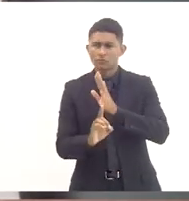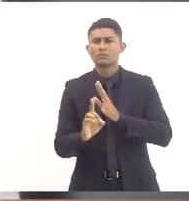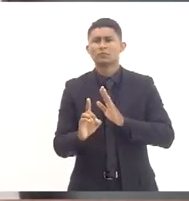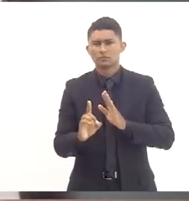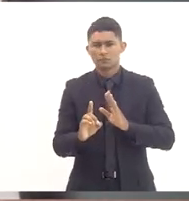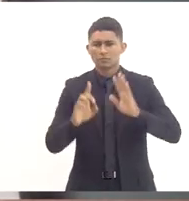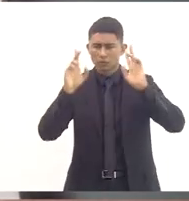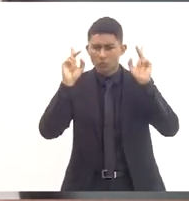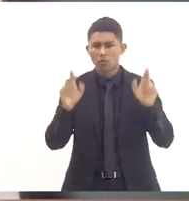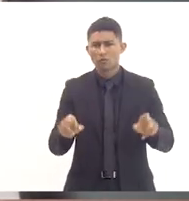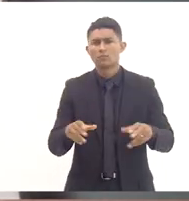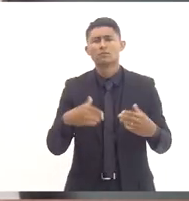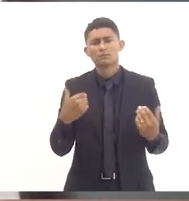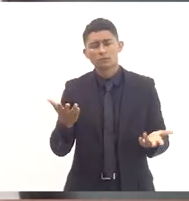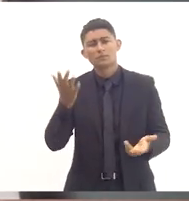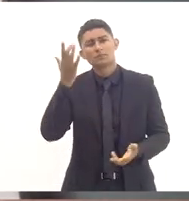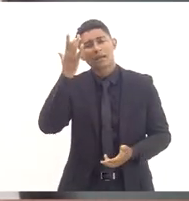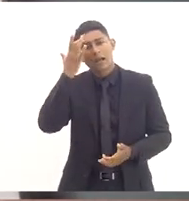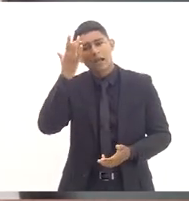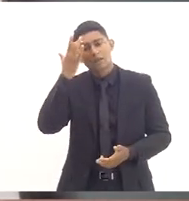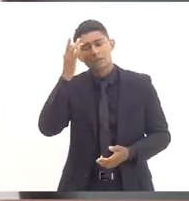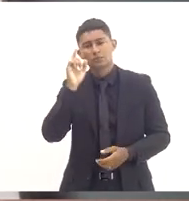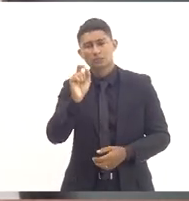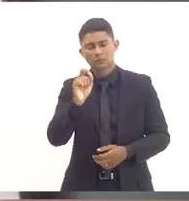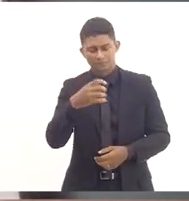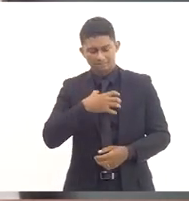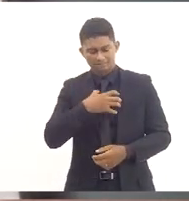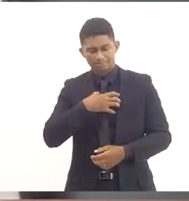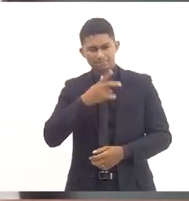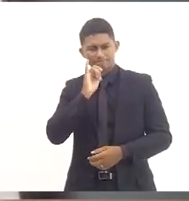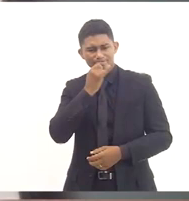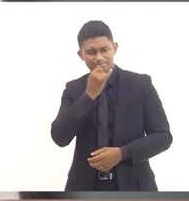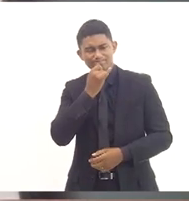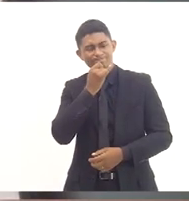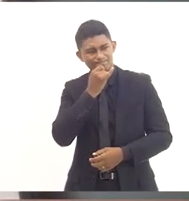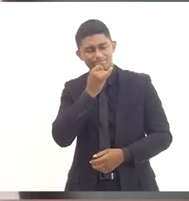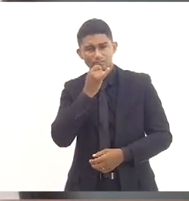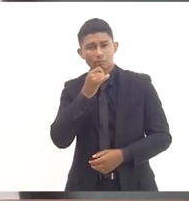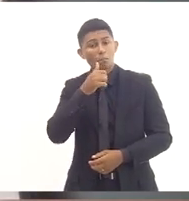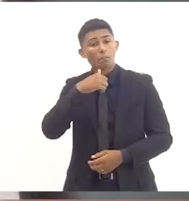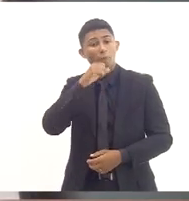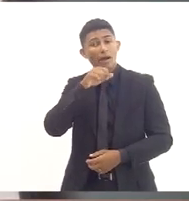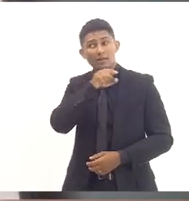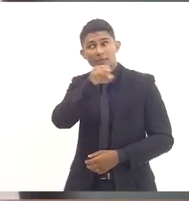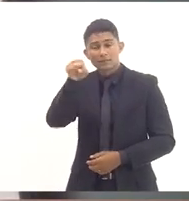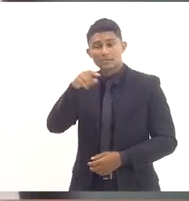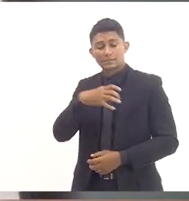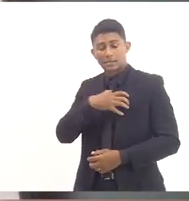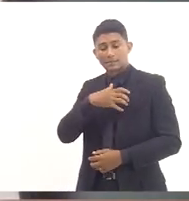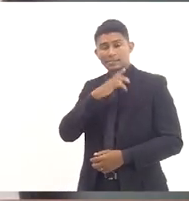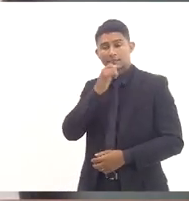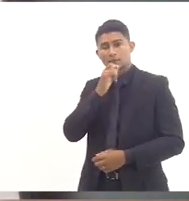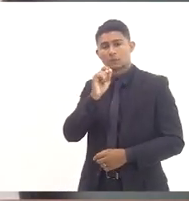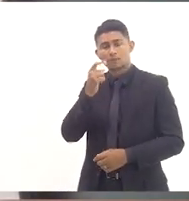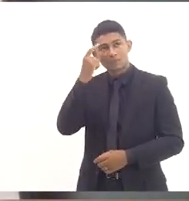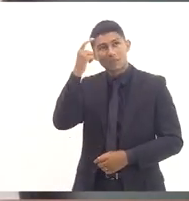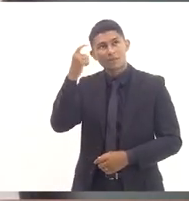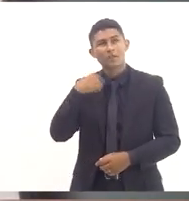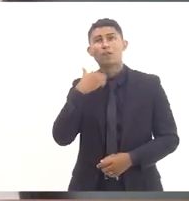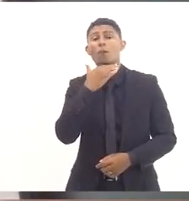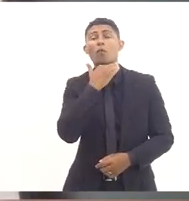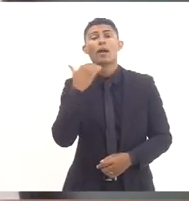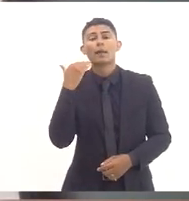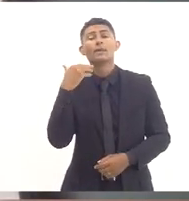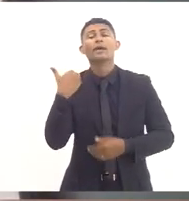aqui então eu acho que é maior é tristeza e a maior preocupação das Mães né tipo ah eu vou morrer e